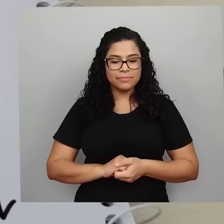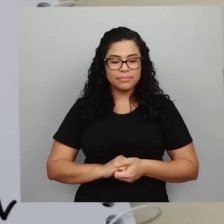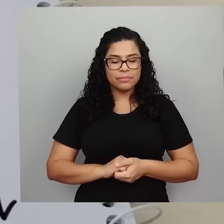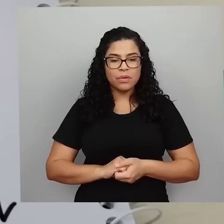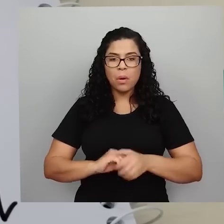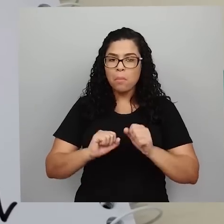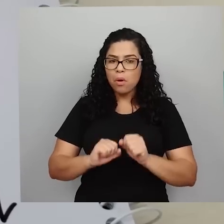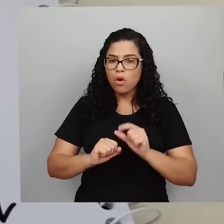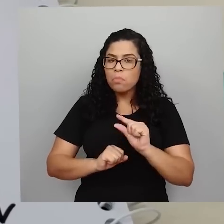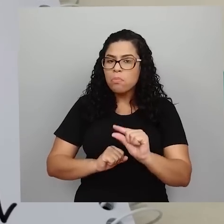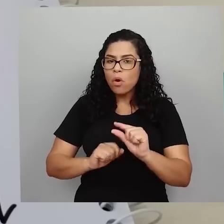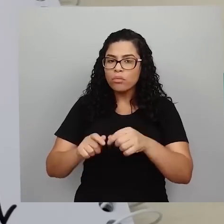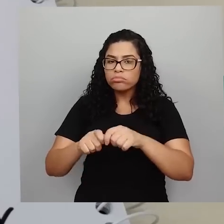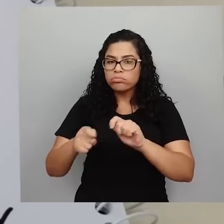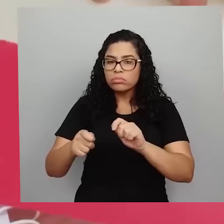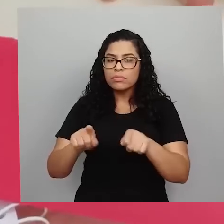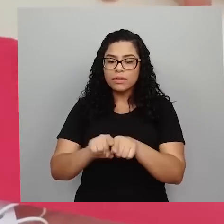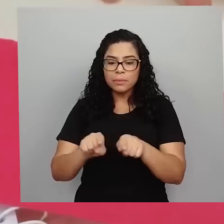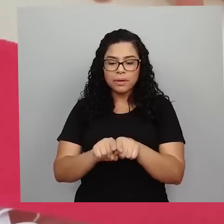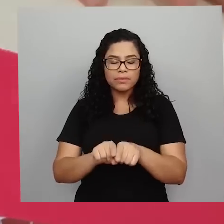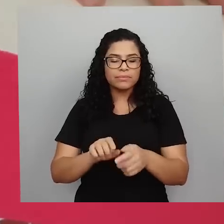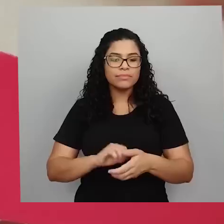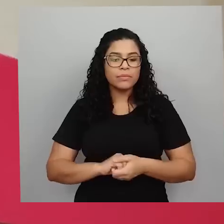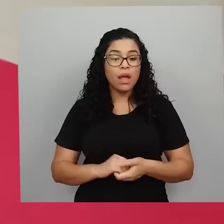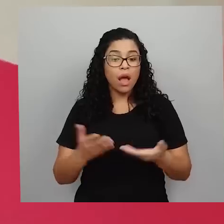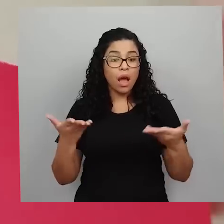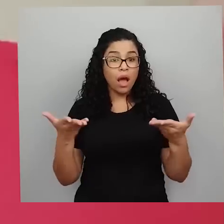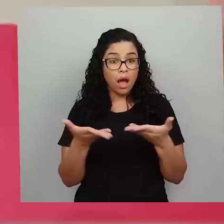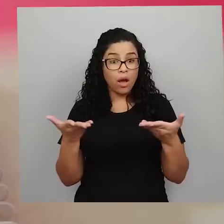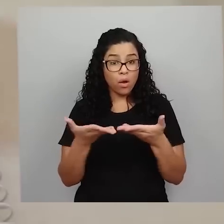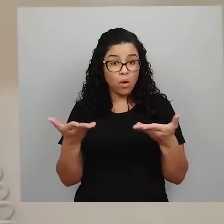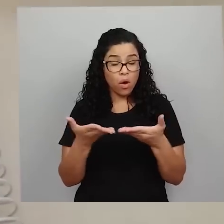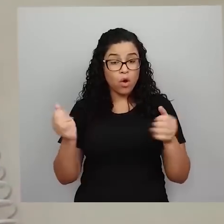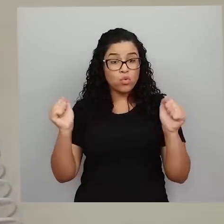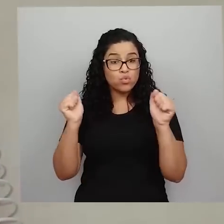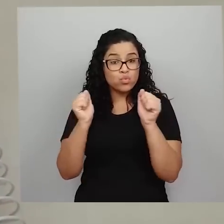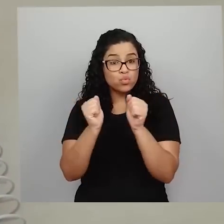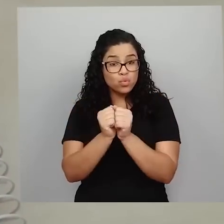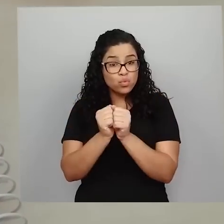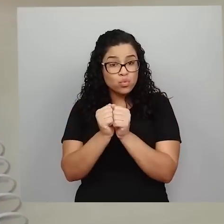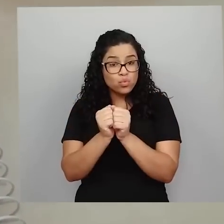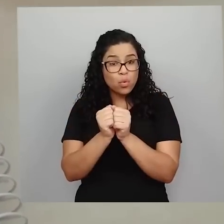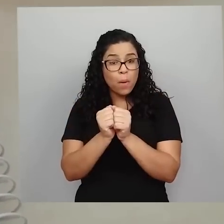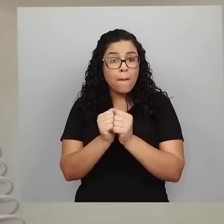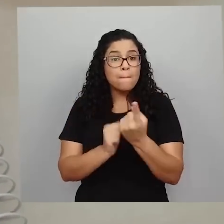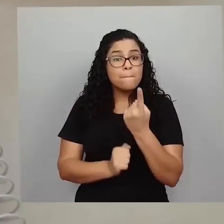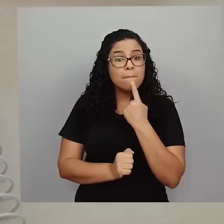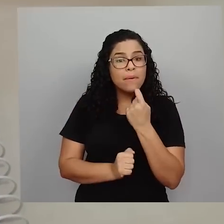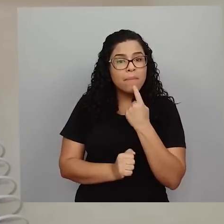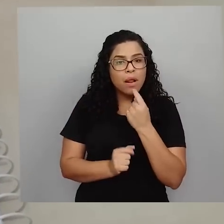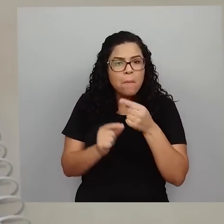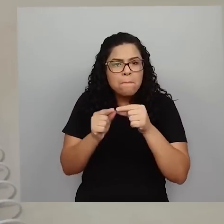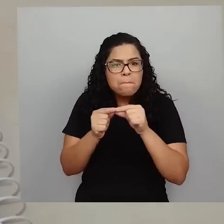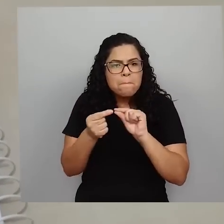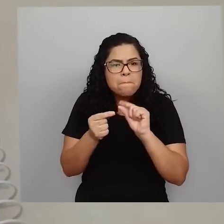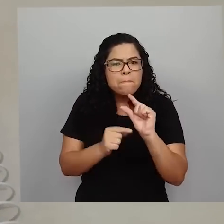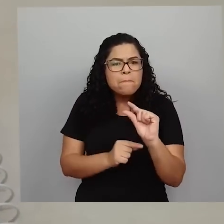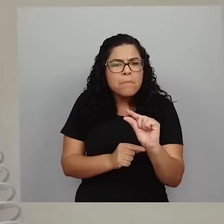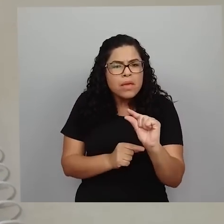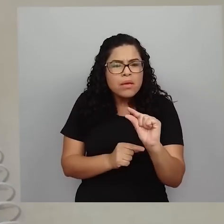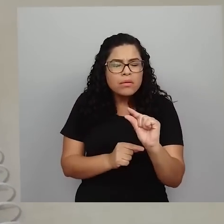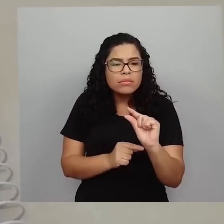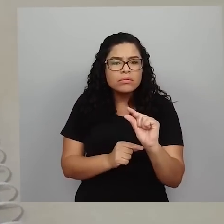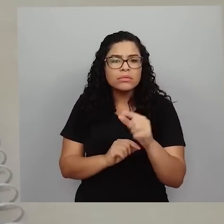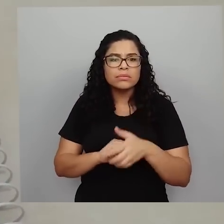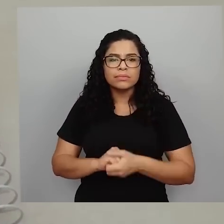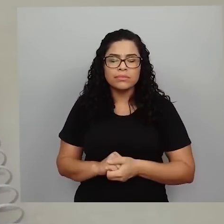ser até menor, tá bom, Arthur? Agora, você vai picar esse papel vermelho bem pequenininho, que pimenta é pequenininha, né? E vai